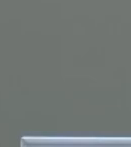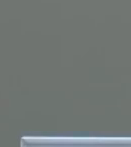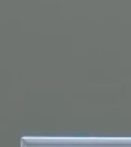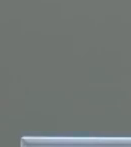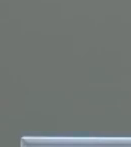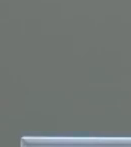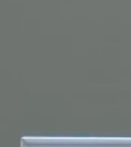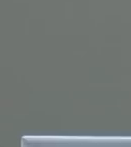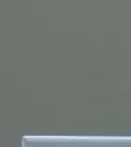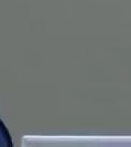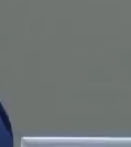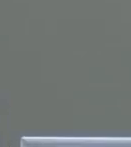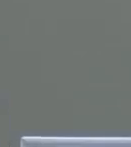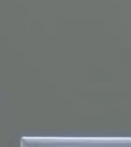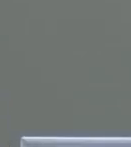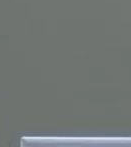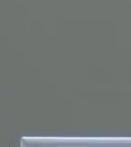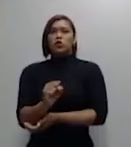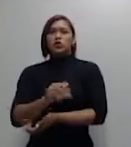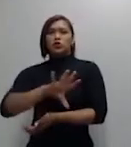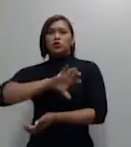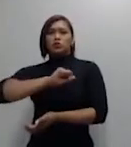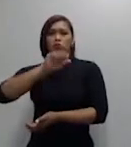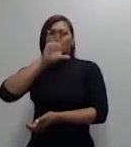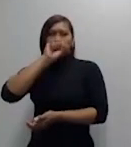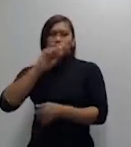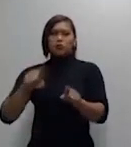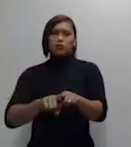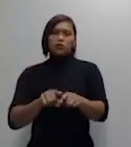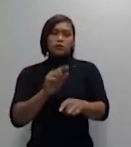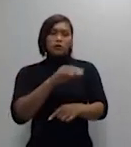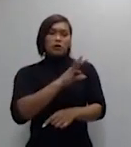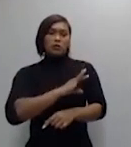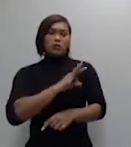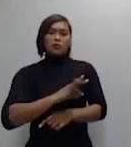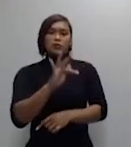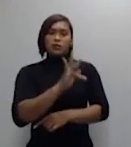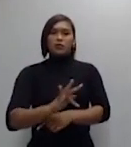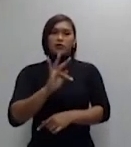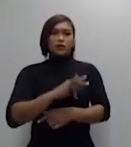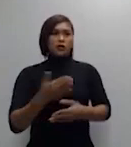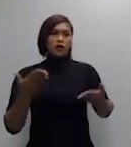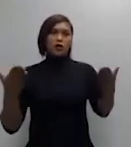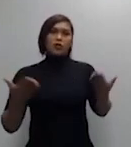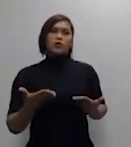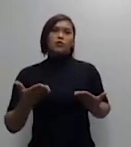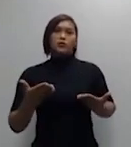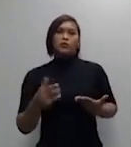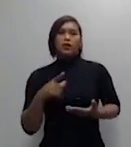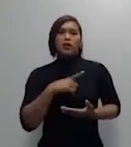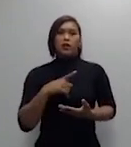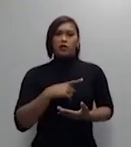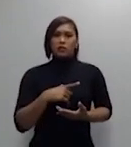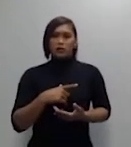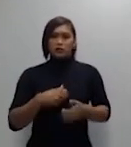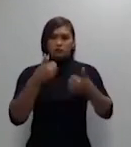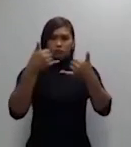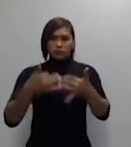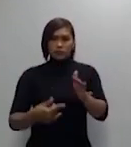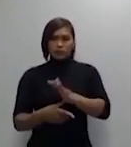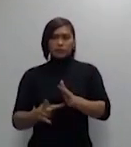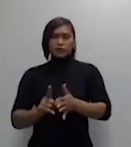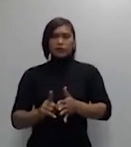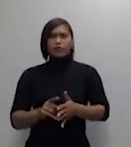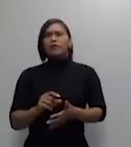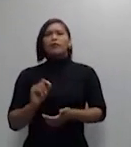ajudaram a prejudicar a imagem do governador a Polícia Federal já cor vida sempre mais fácil